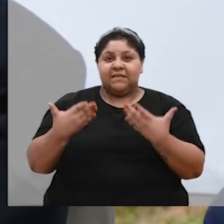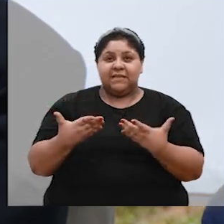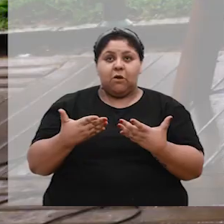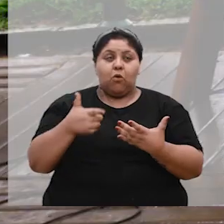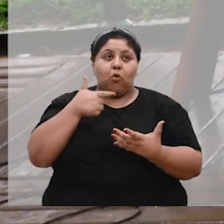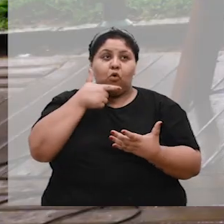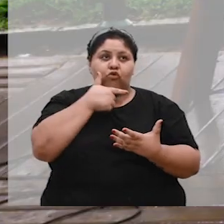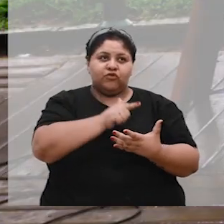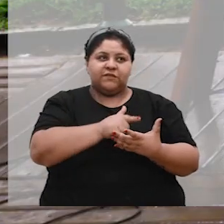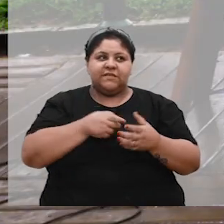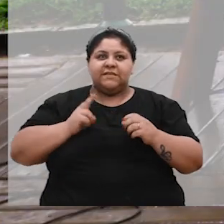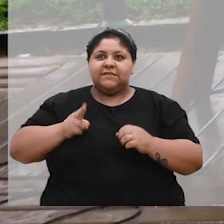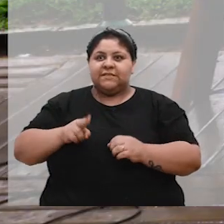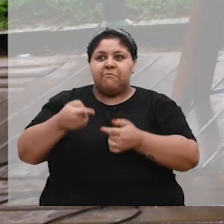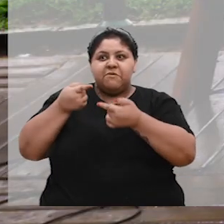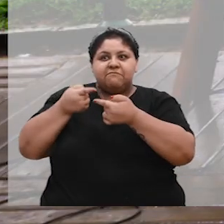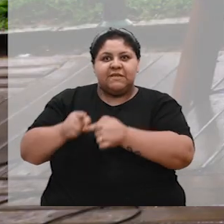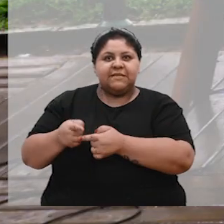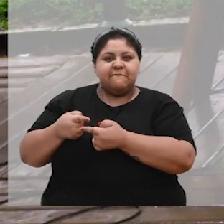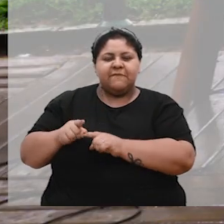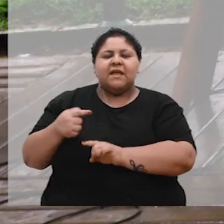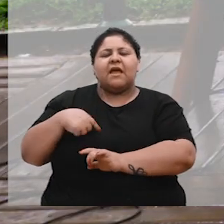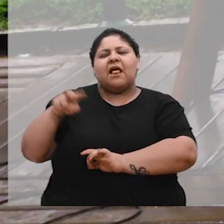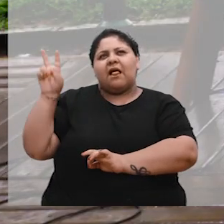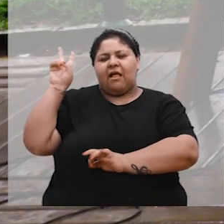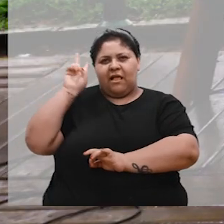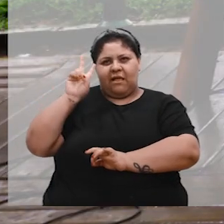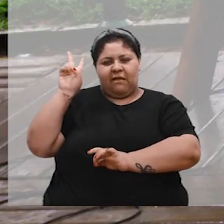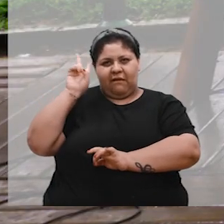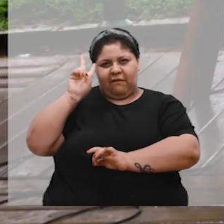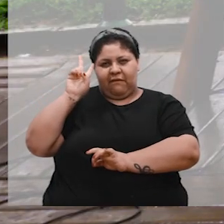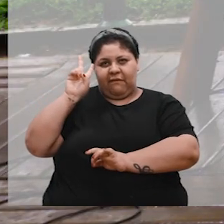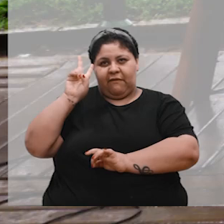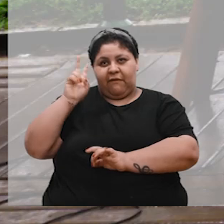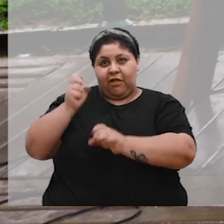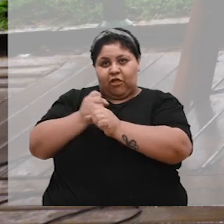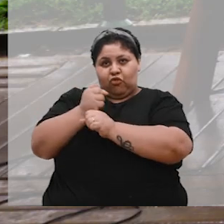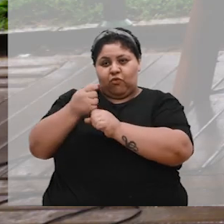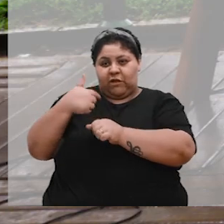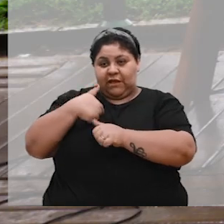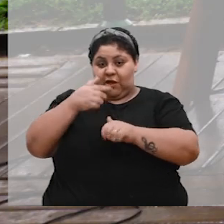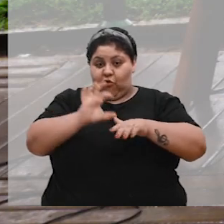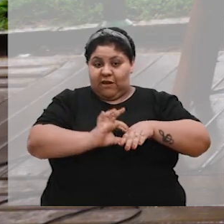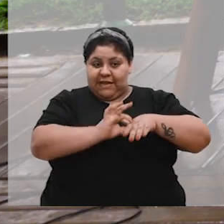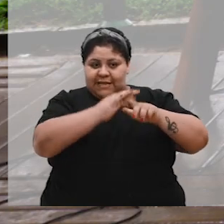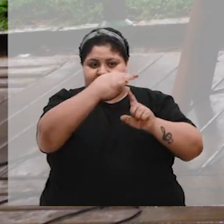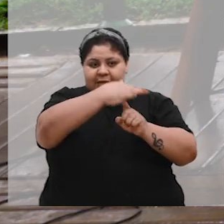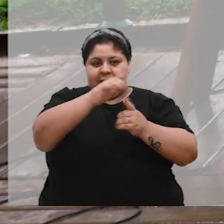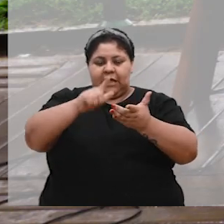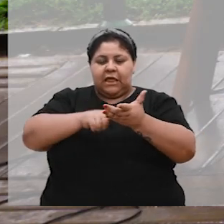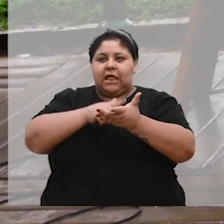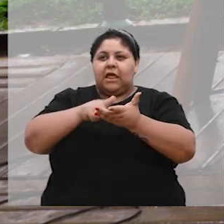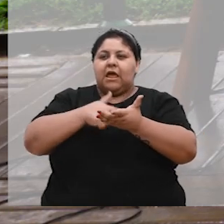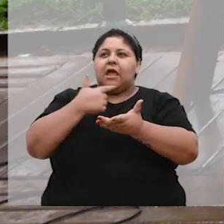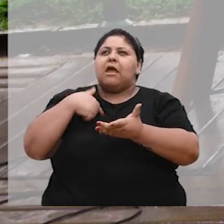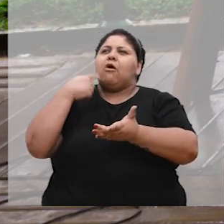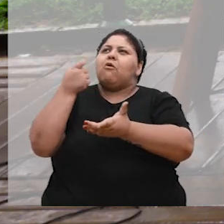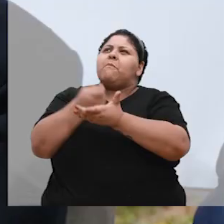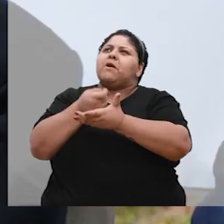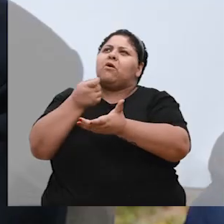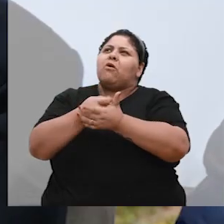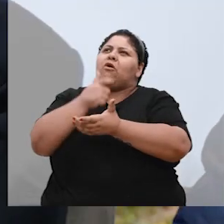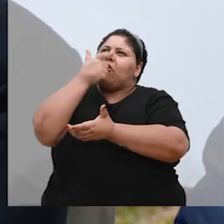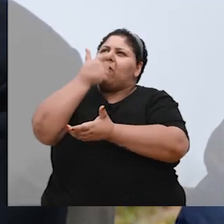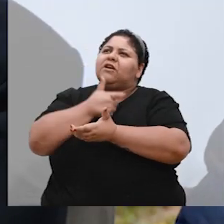dar conta é sempre um desafio. E fica... Quando eu lembro do ano que eu fui patrono, eu me cobro que eu acho